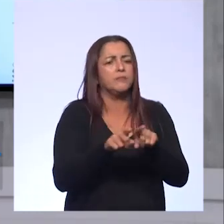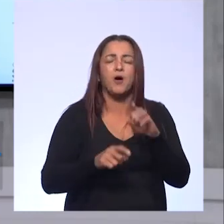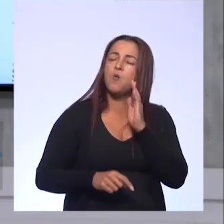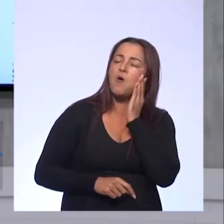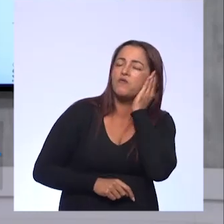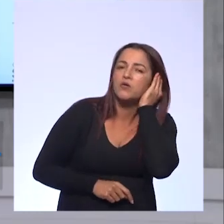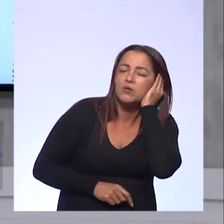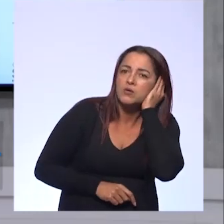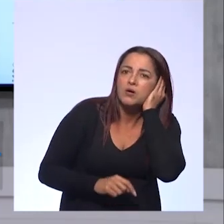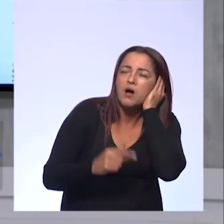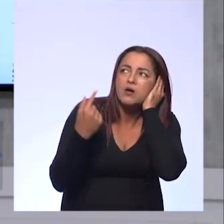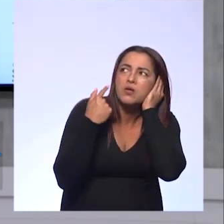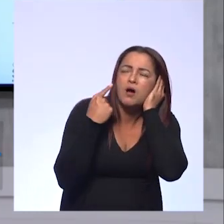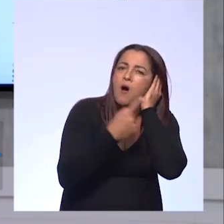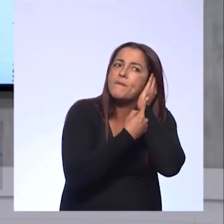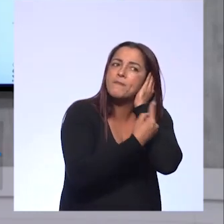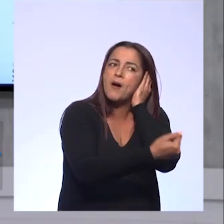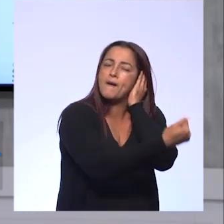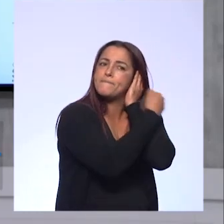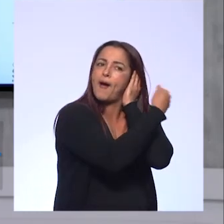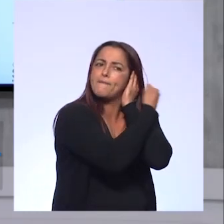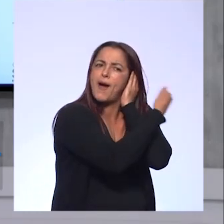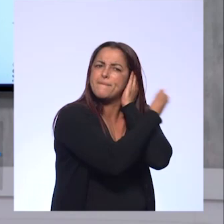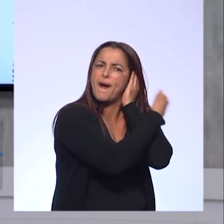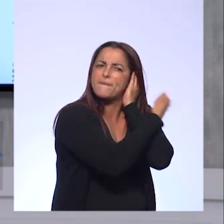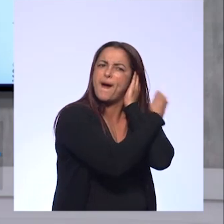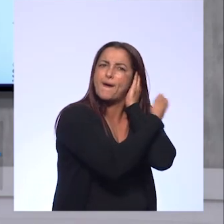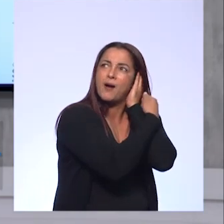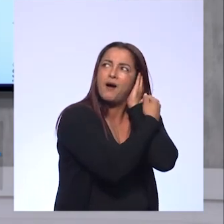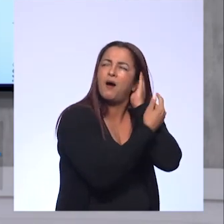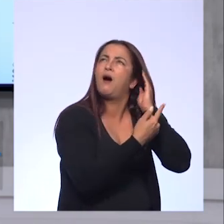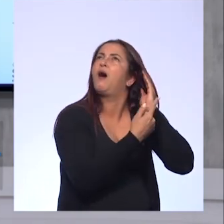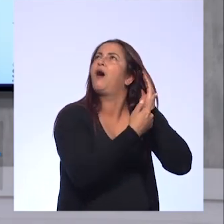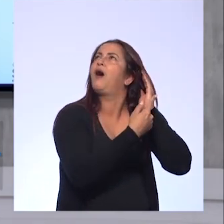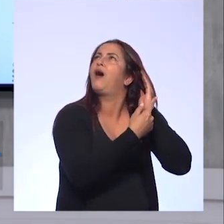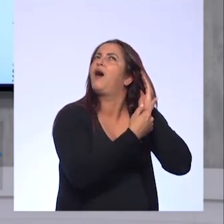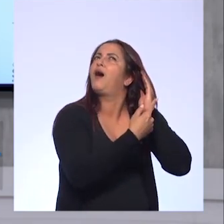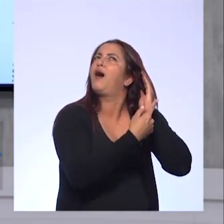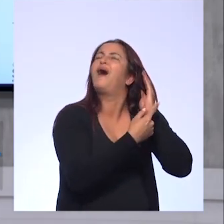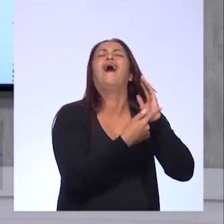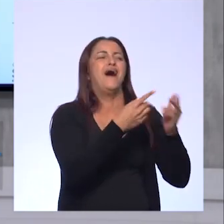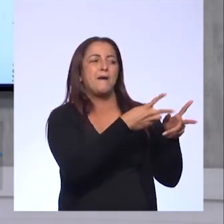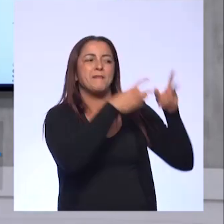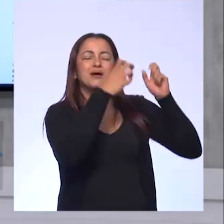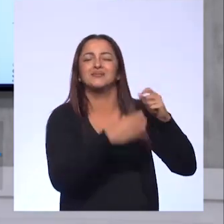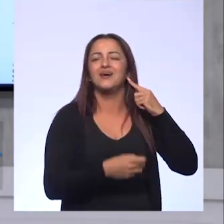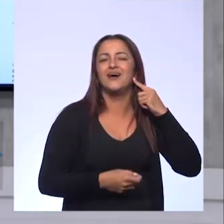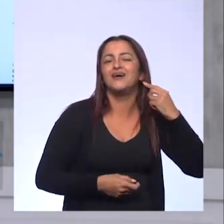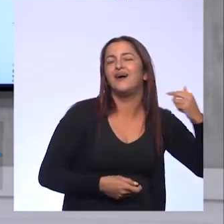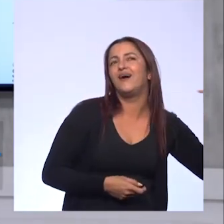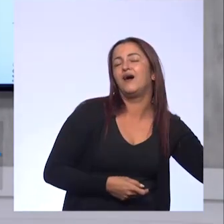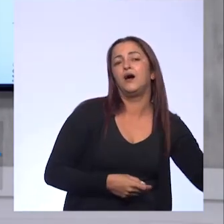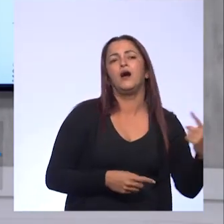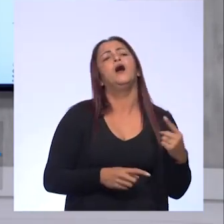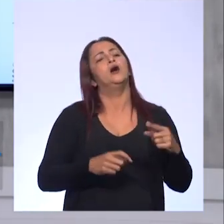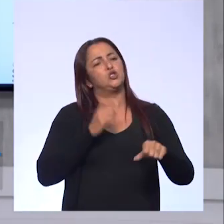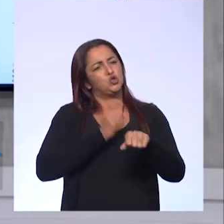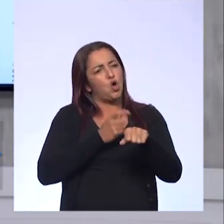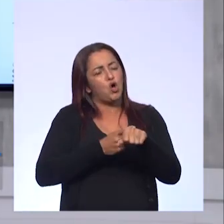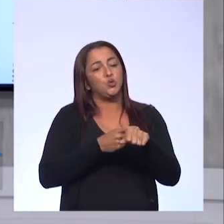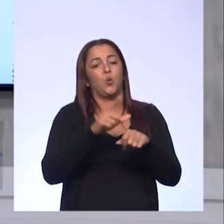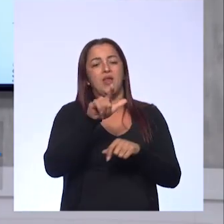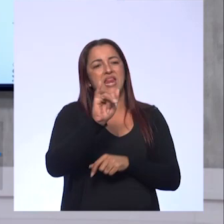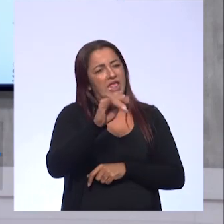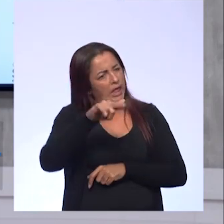encostar na parede uma pessoa vai lá longe bate na parede você percebe que a pessoa bateu porque o som se propaga em meios sólidos líquidos e gasosos